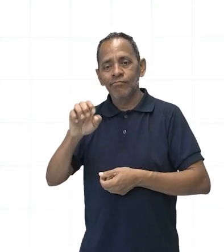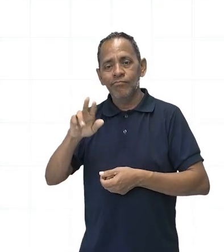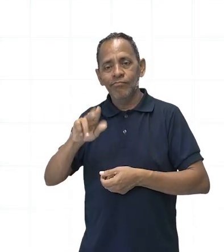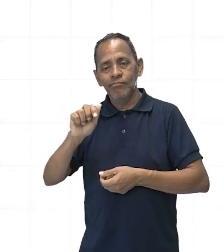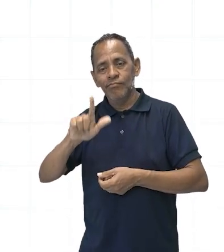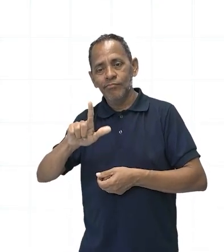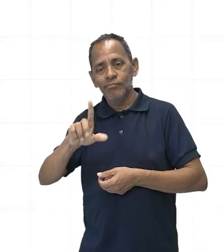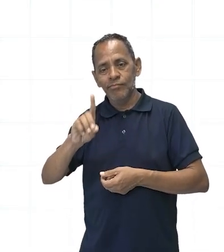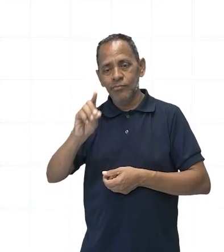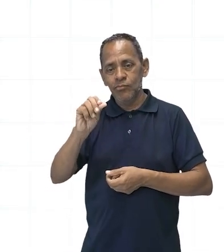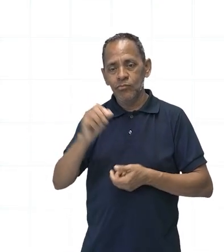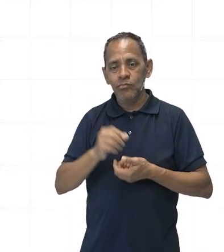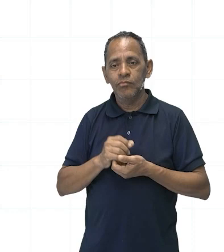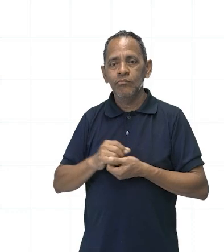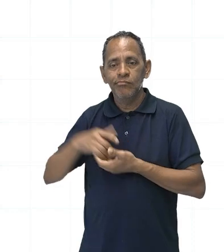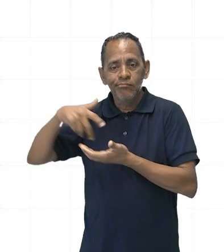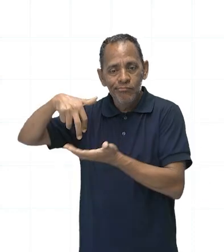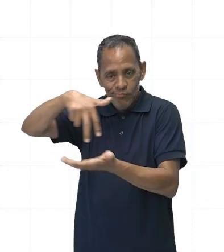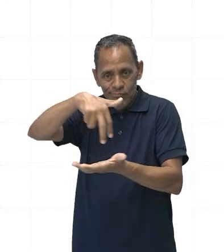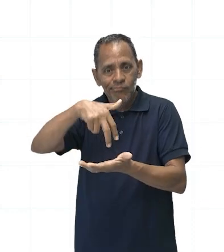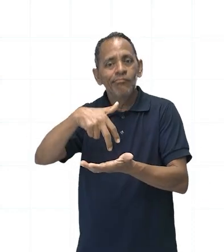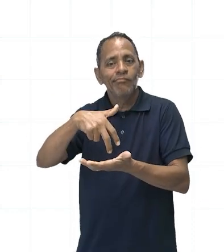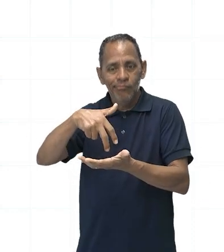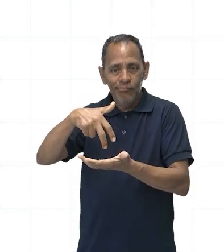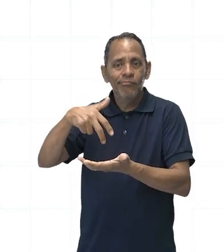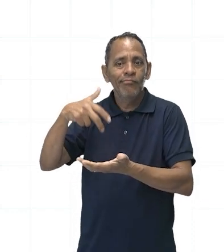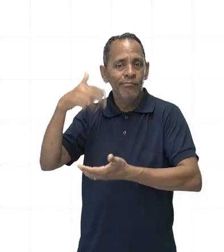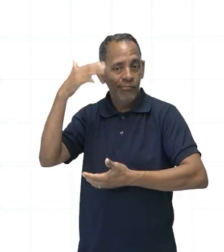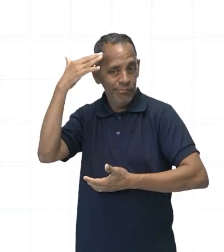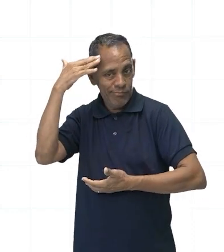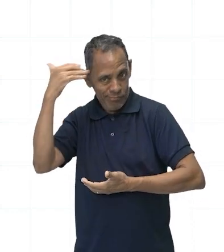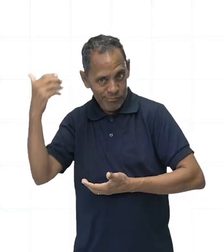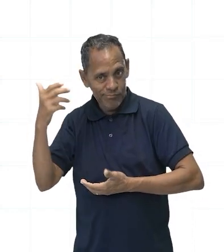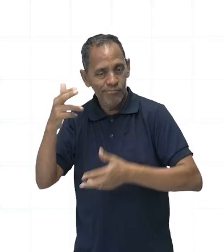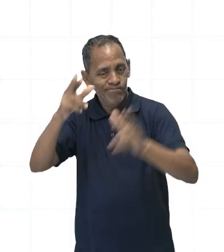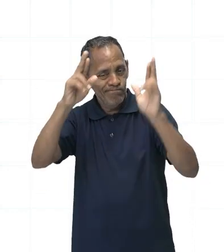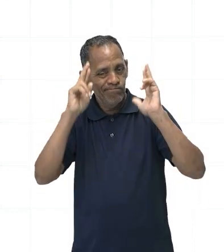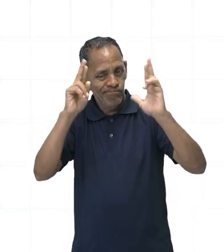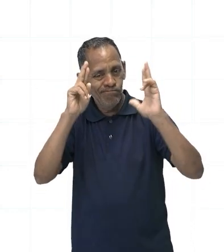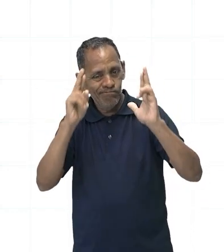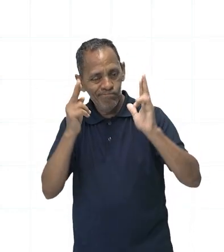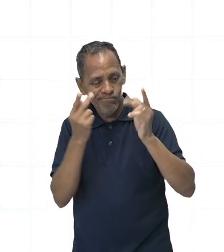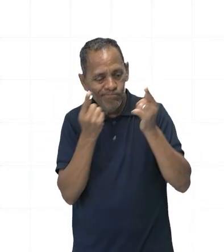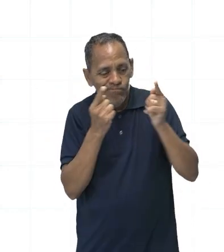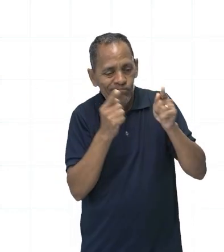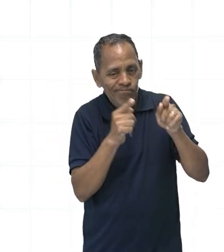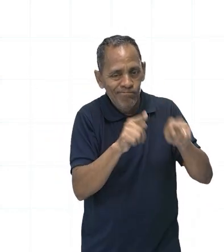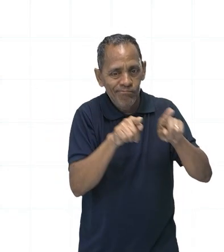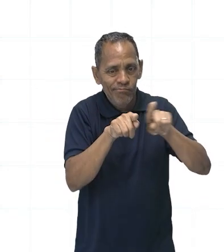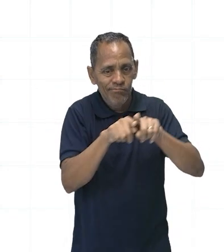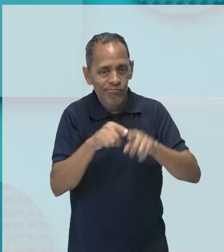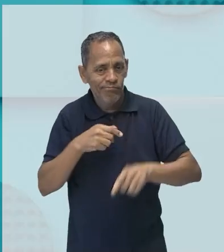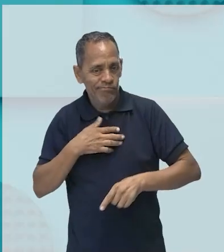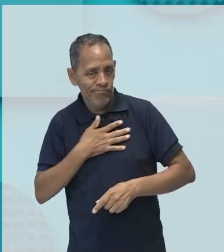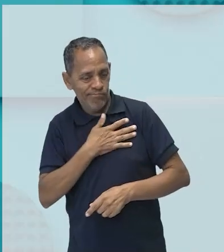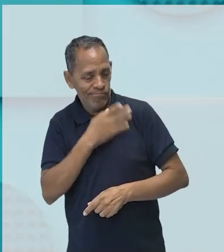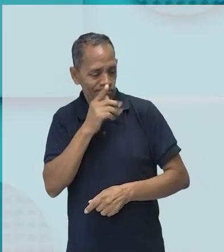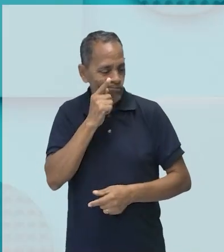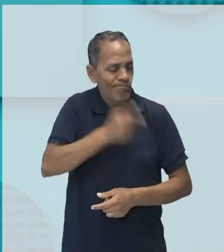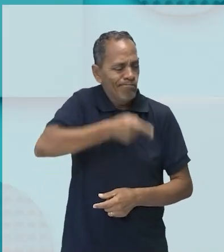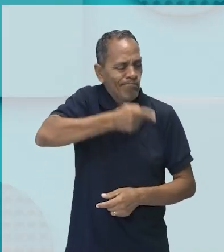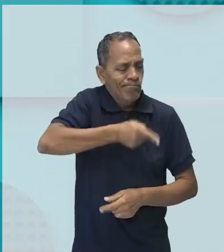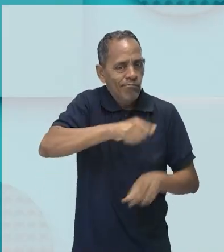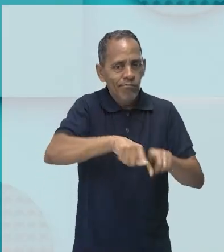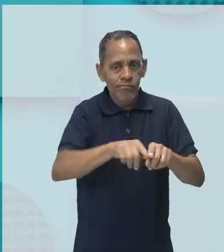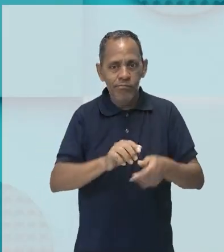ou Caminhando, tornou-se um ícone do protesto contra a repressão militar. Então, eu trouxe